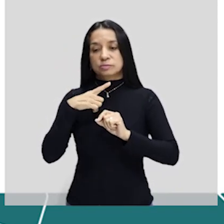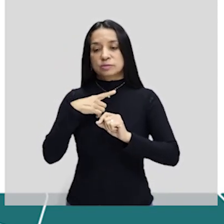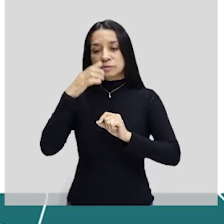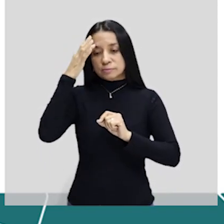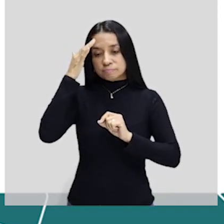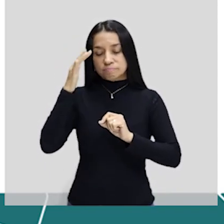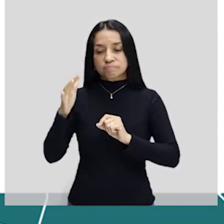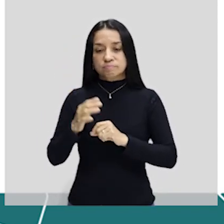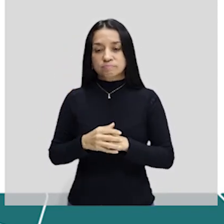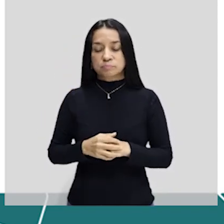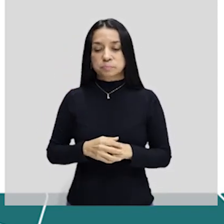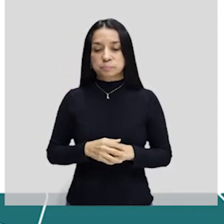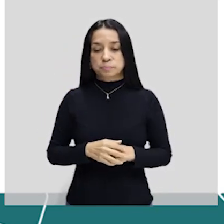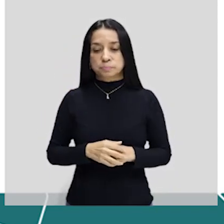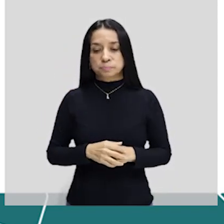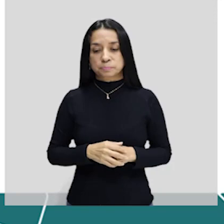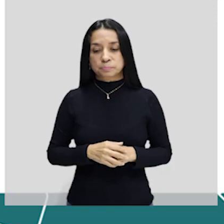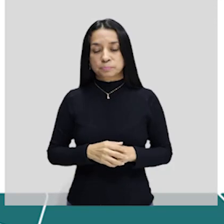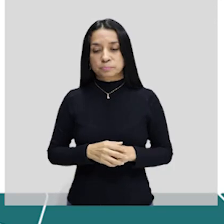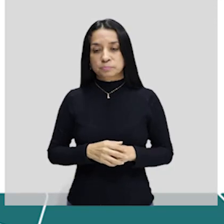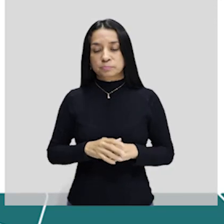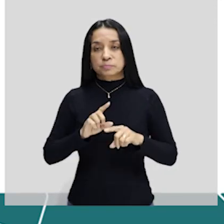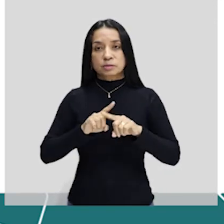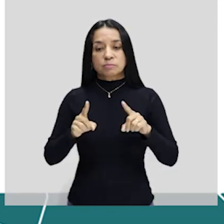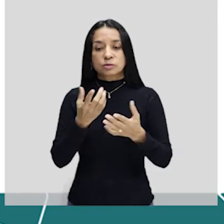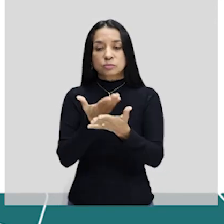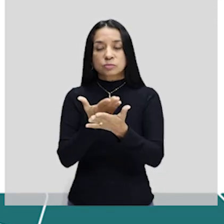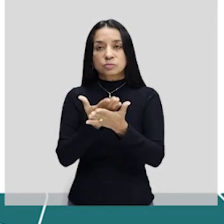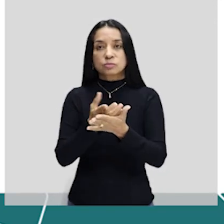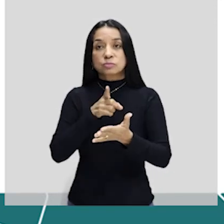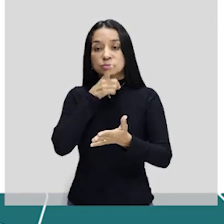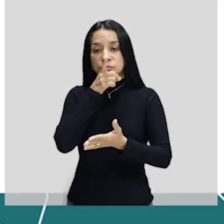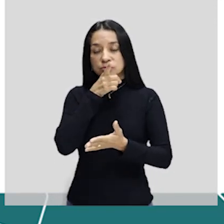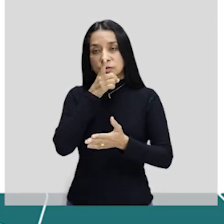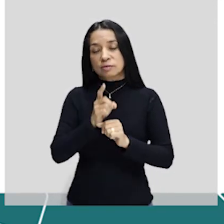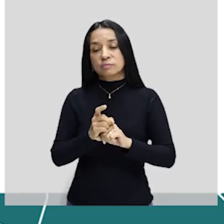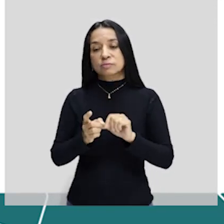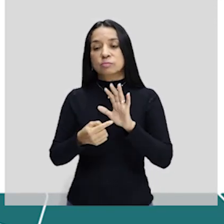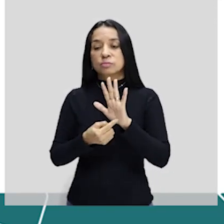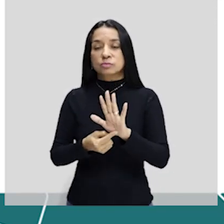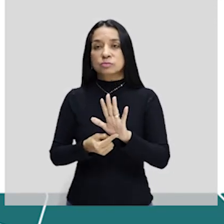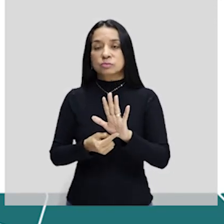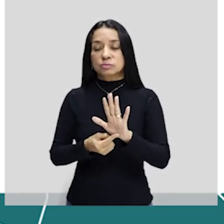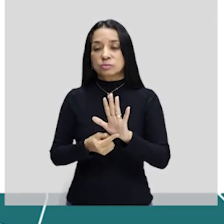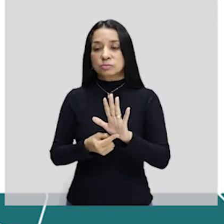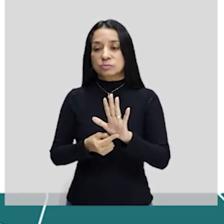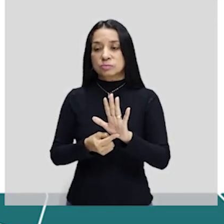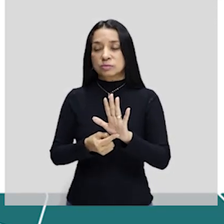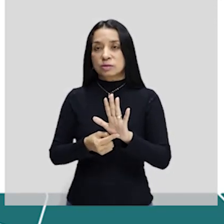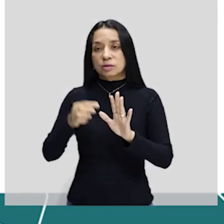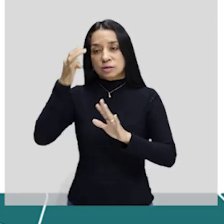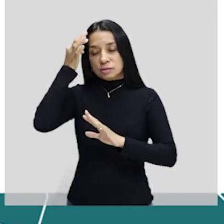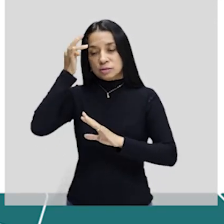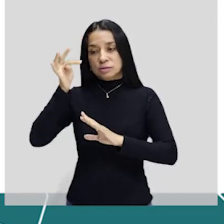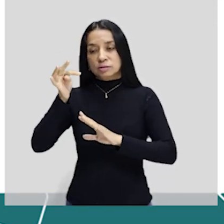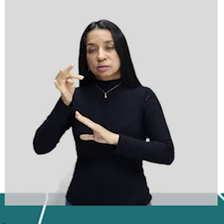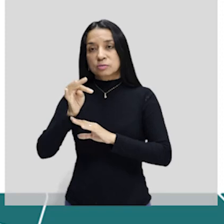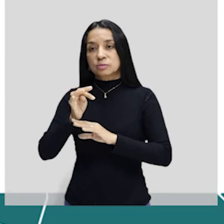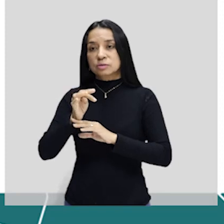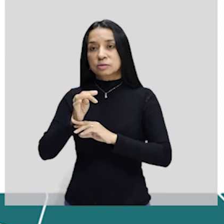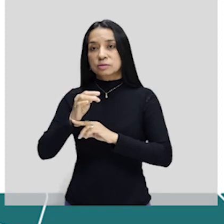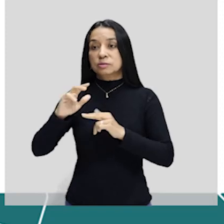ideia, defendiam essa noção. Só que aí com os estudos do Charles Darwin, ele trouxe a teoria da seleção natural, né? E